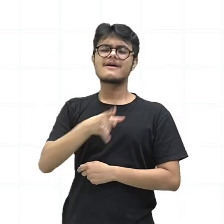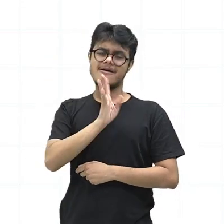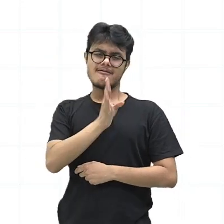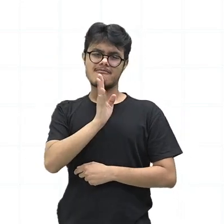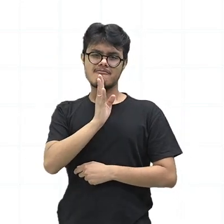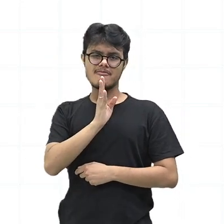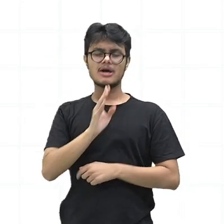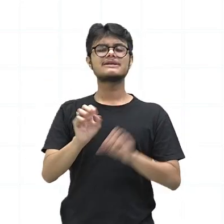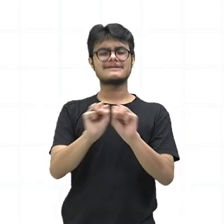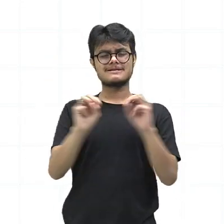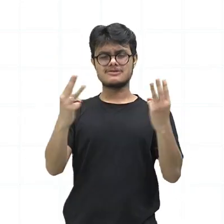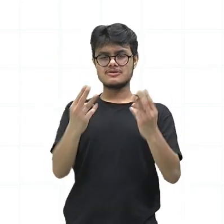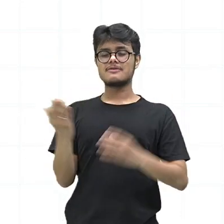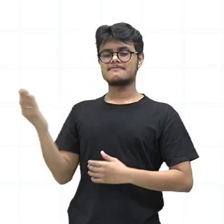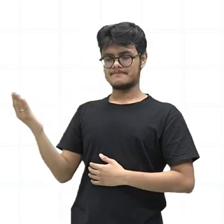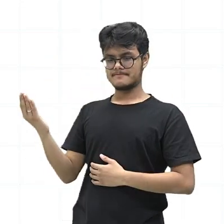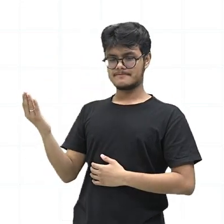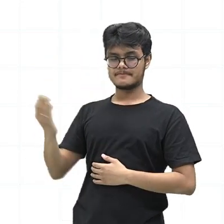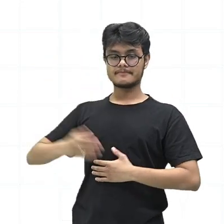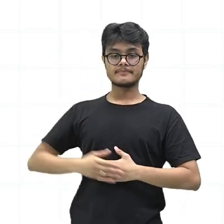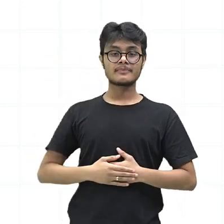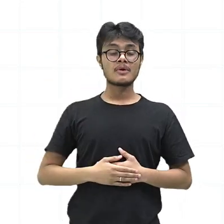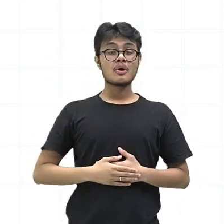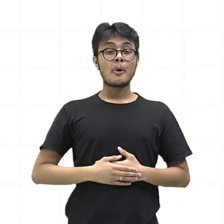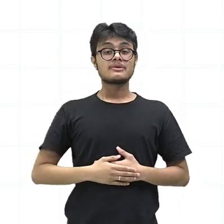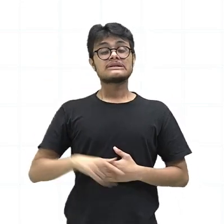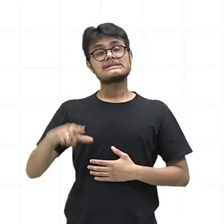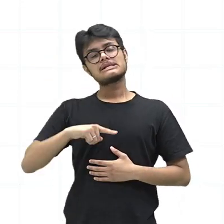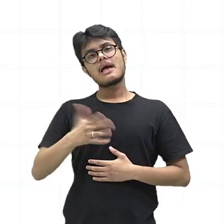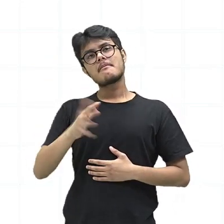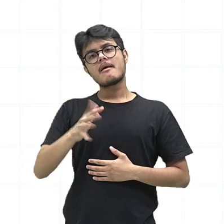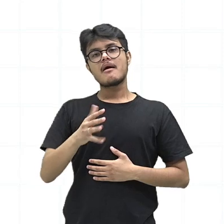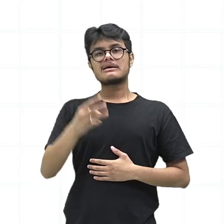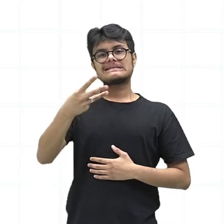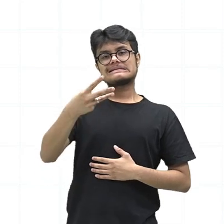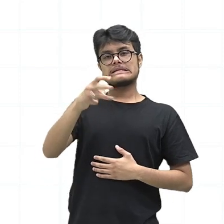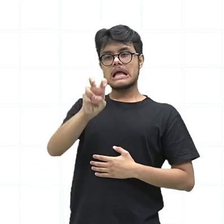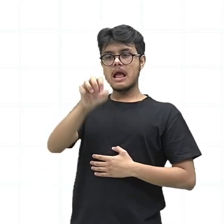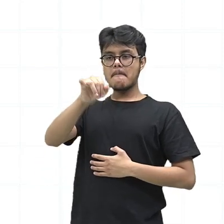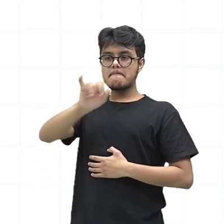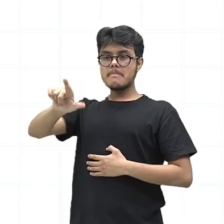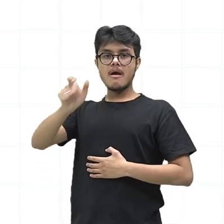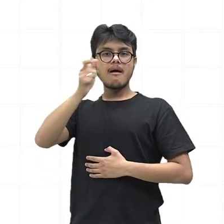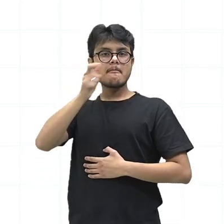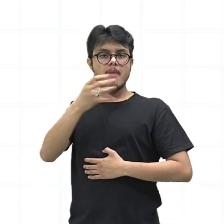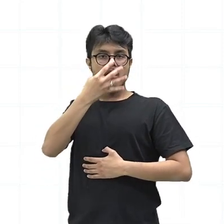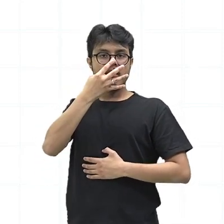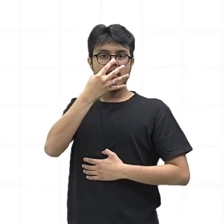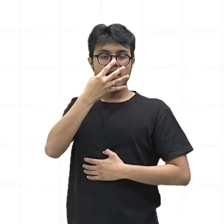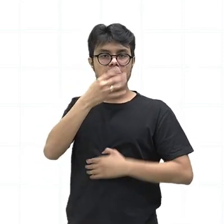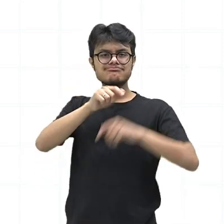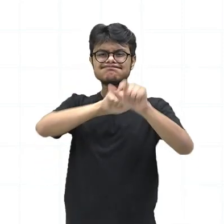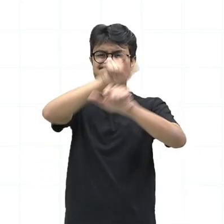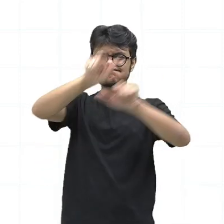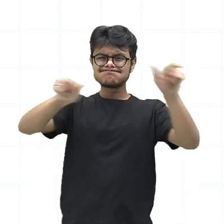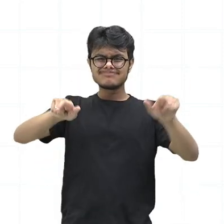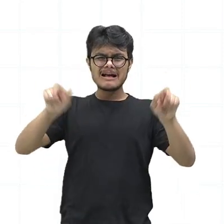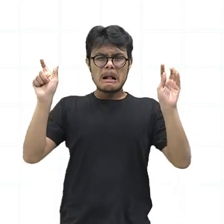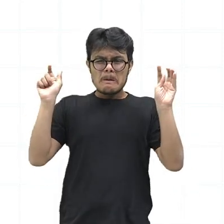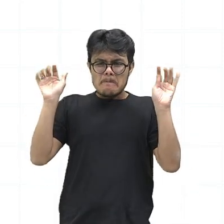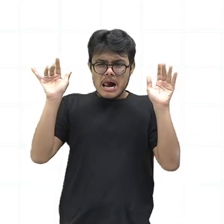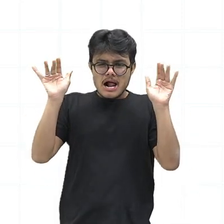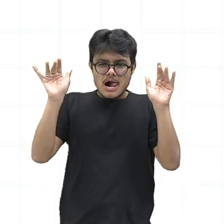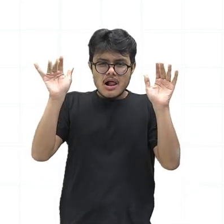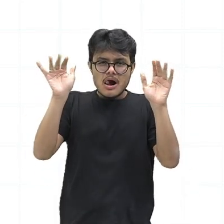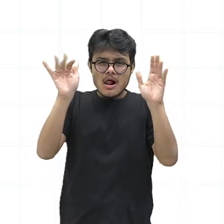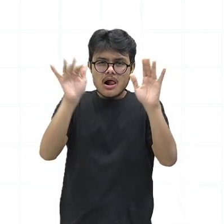como Bumbódromo de Parintins. E ele tem a capacidade para 35 mil espectadores. Gente, é muita gente reunida